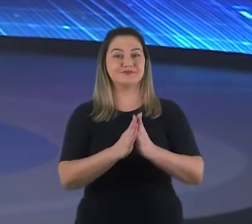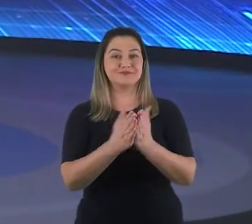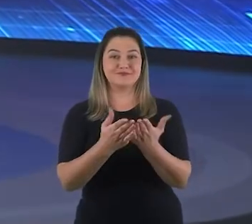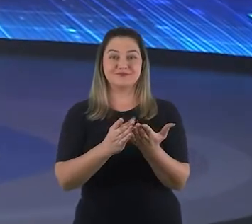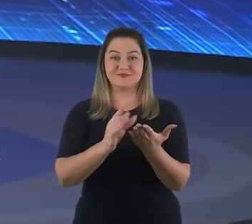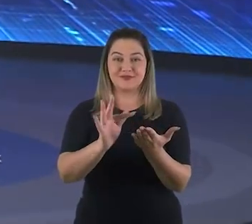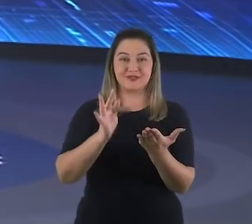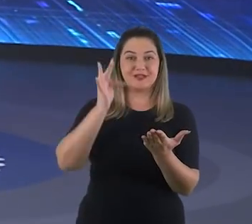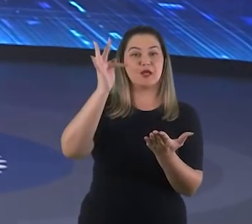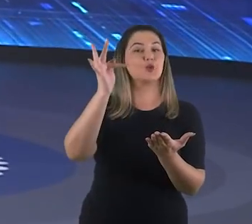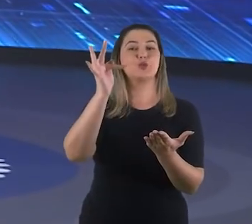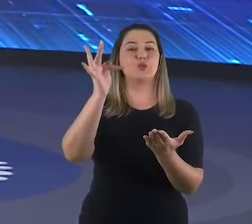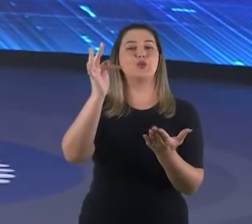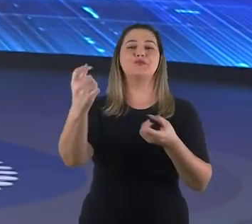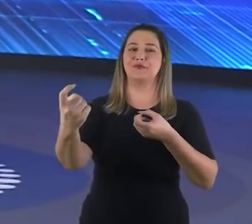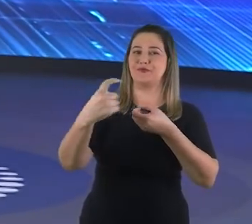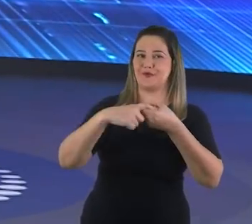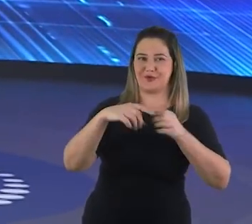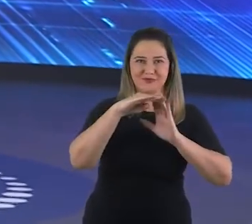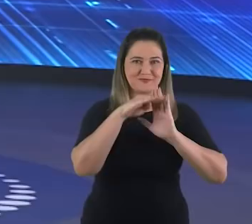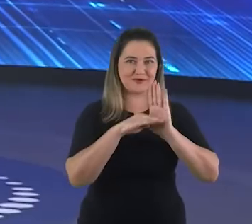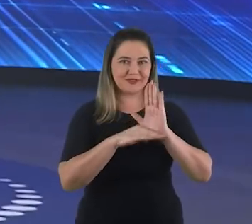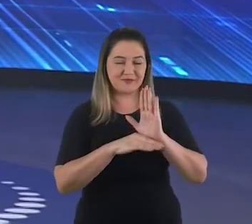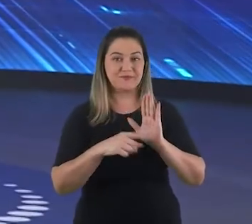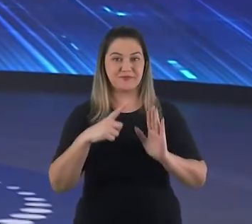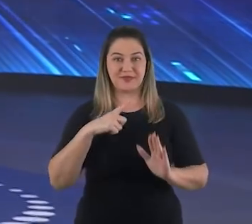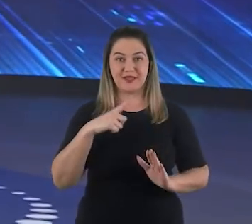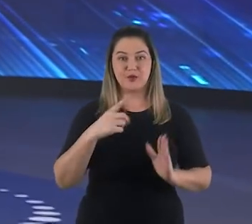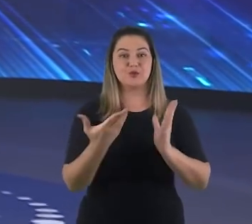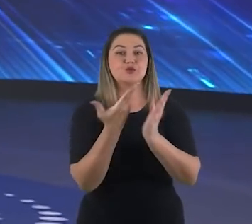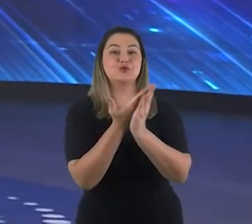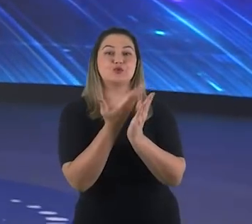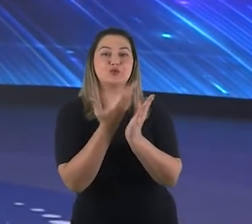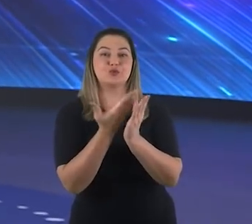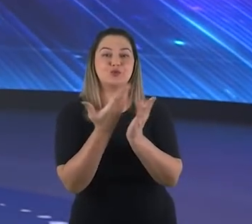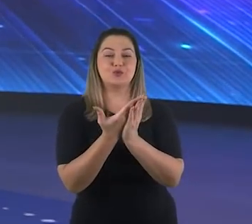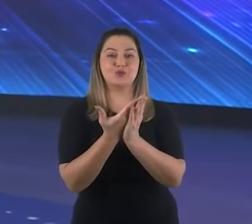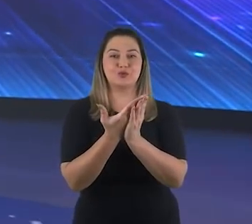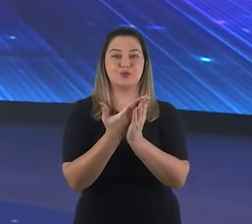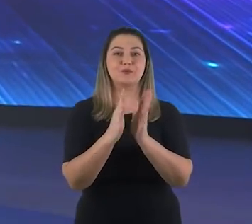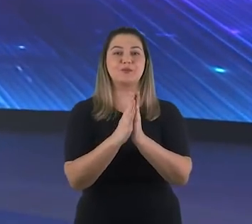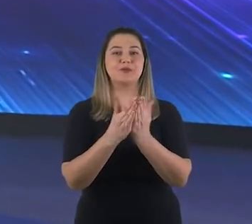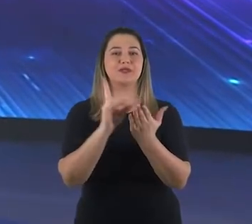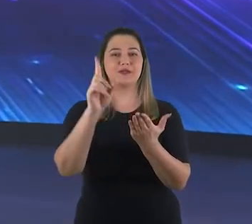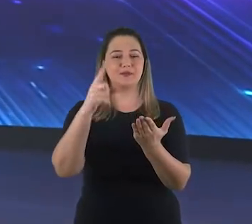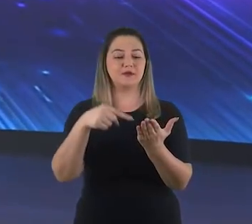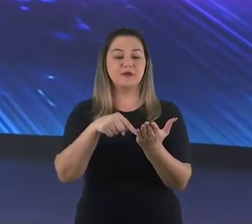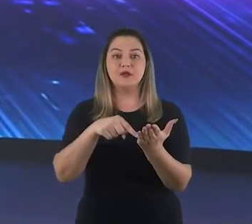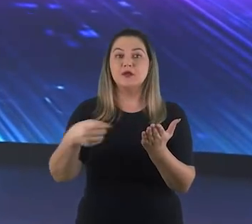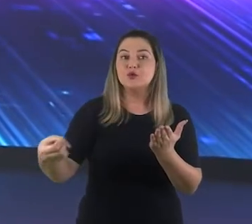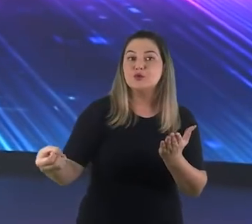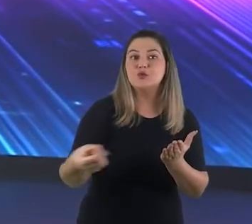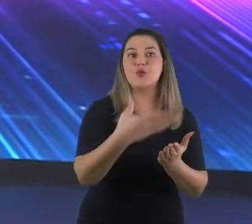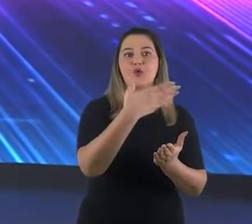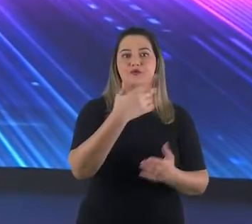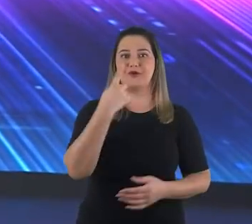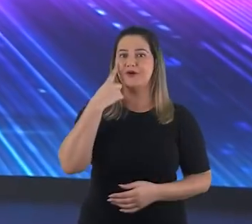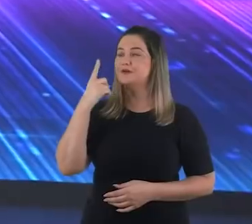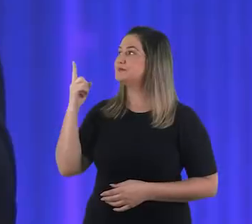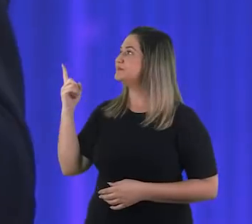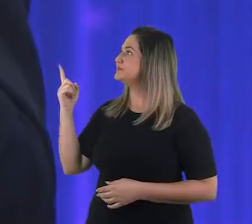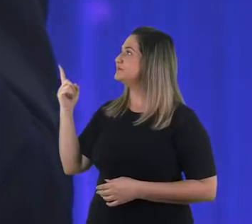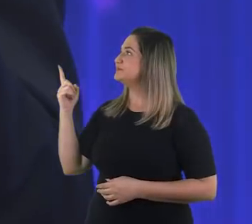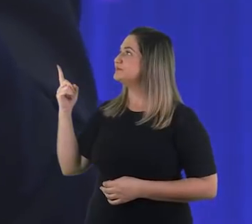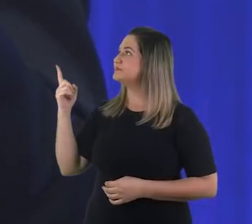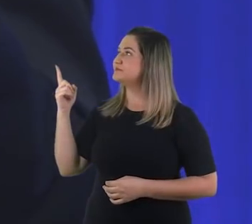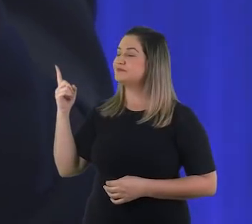O Arena do Futuro já está de volta. E olha o que eu tenho aqui nas minhas mãos, um estudo bíblico completamente novo.